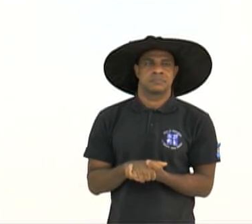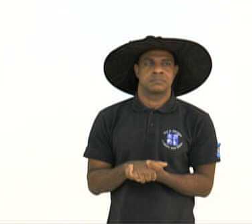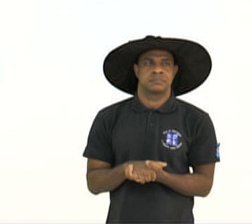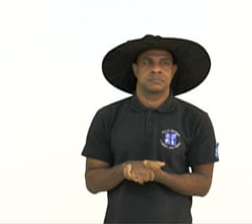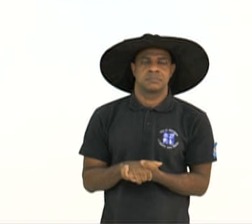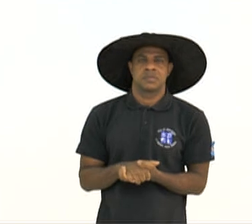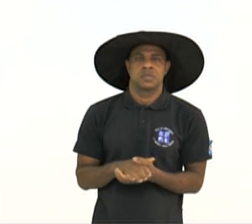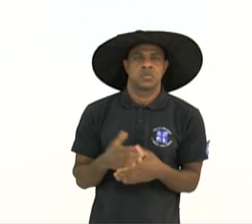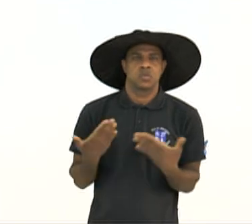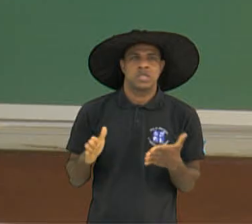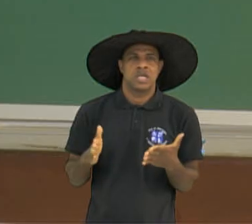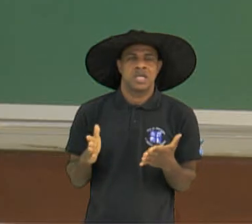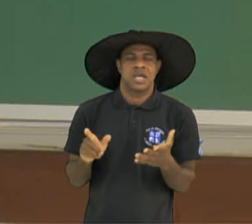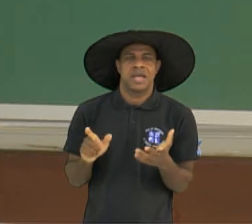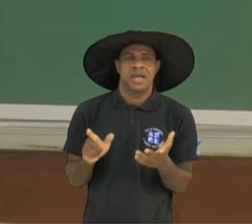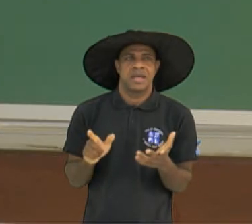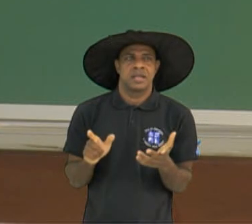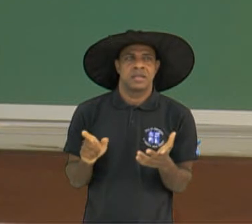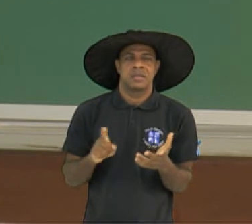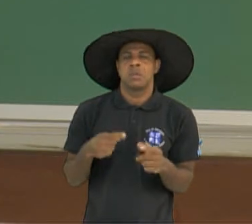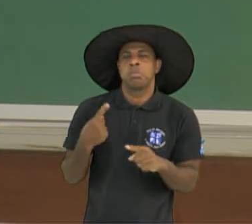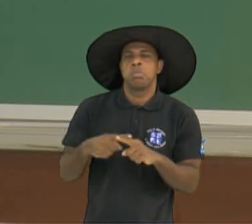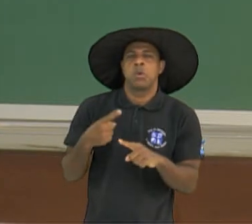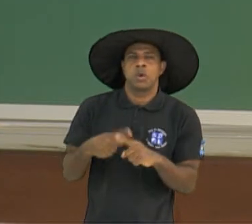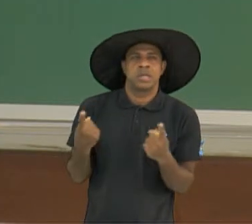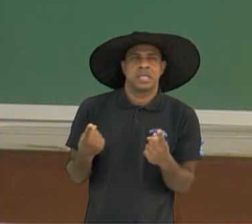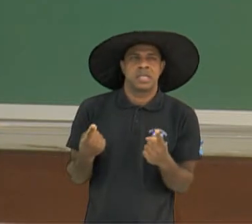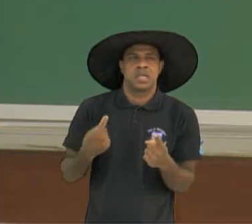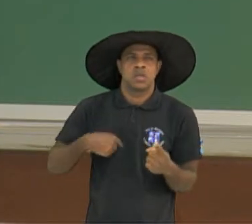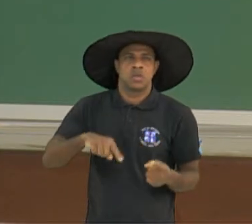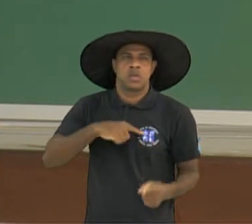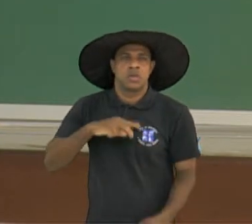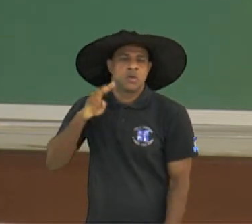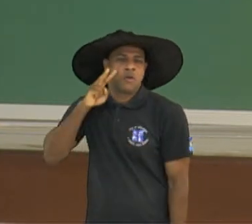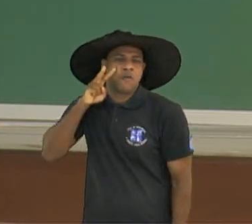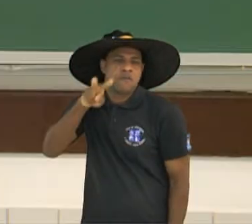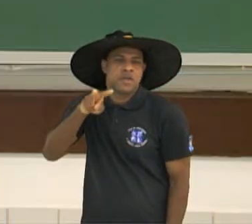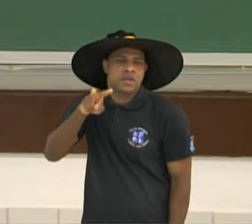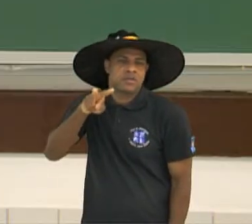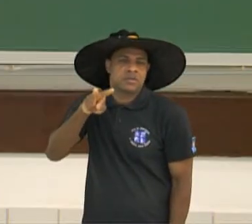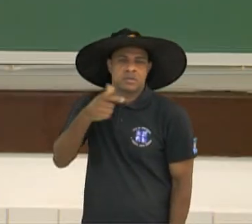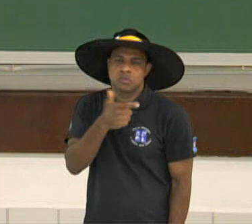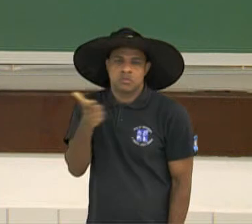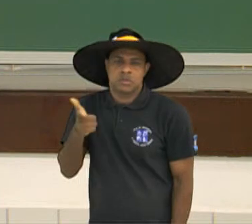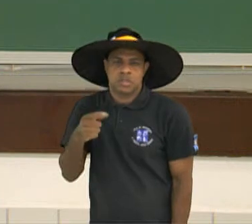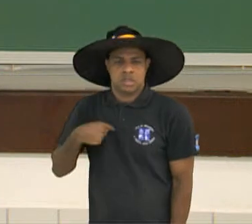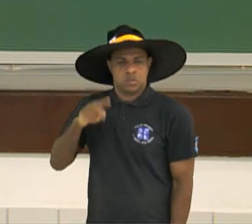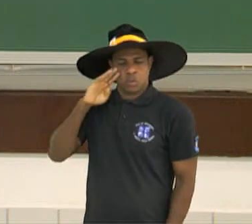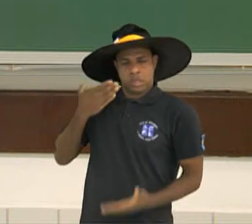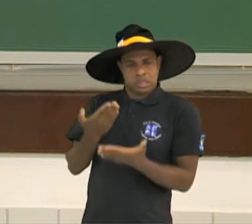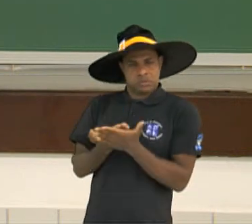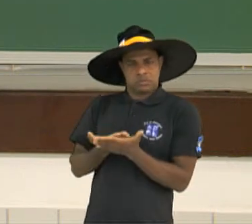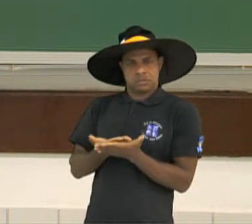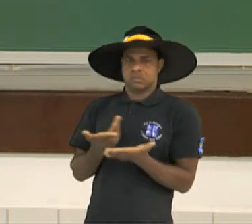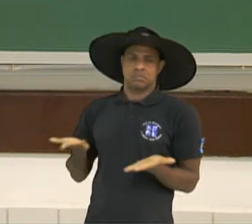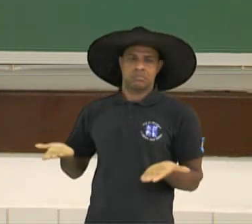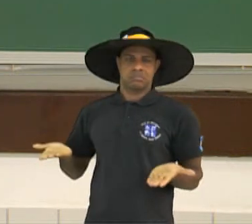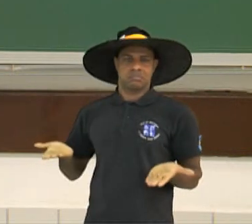Não quer dizer, não por causa que eu não vejo, não quer dizer que eu não acredito,